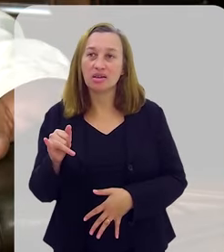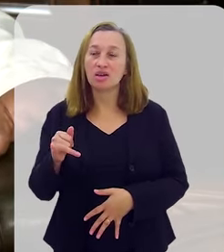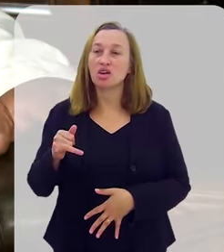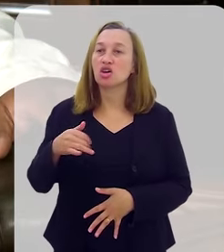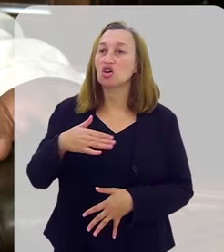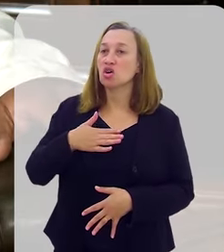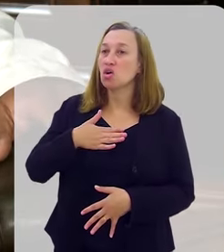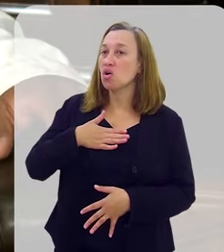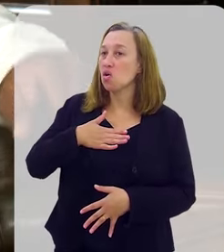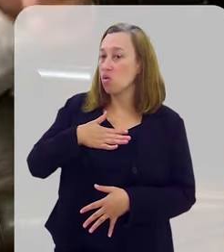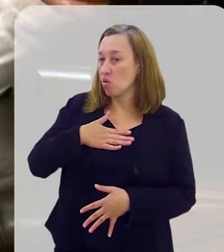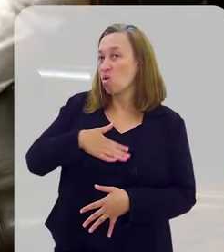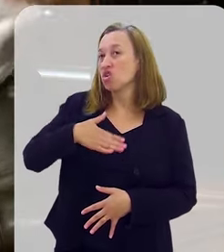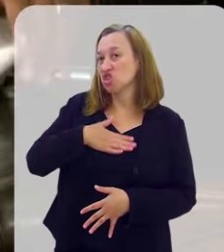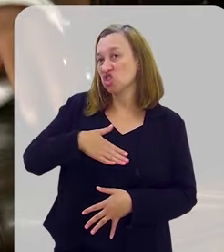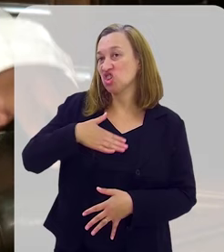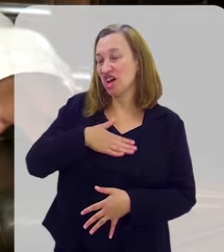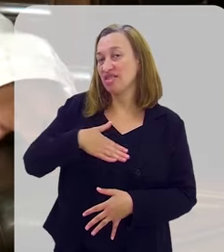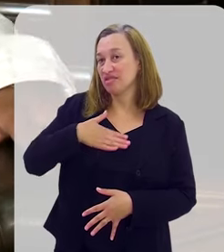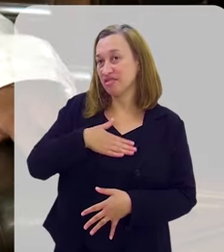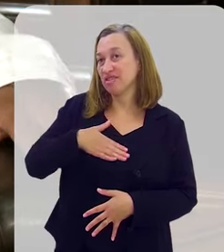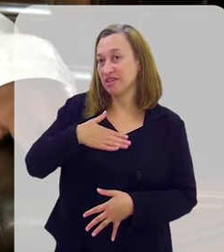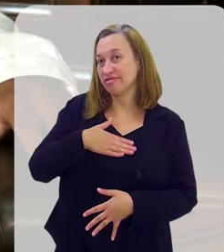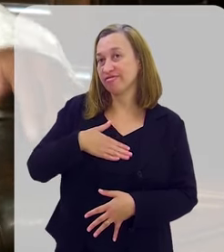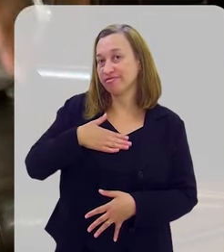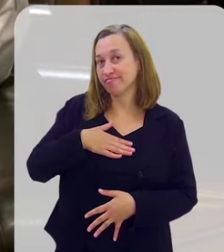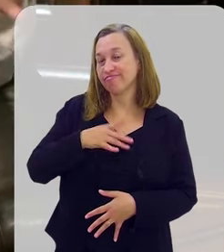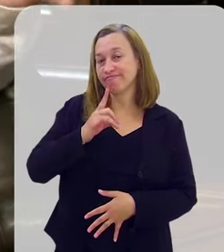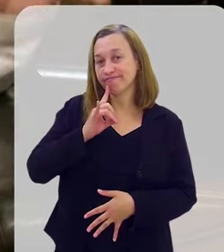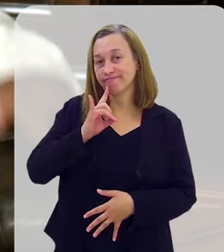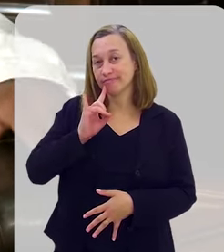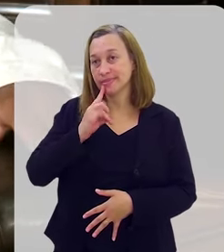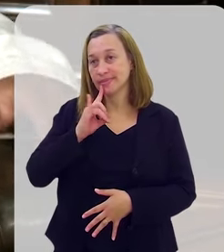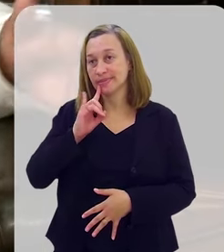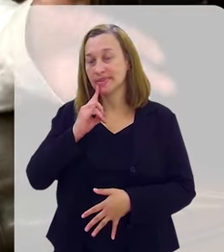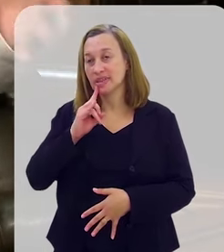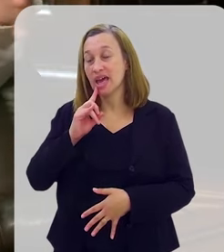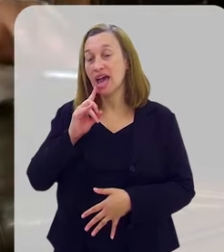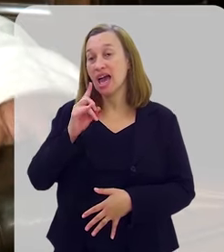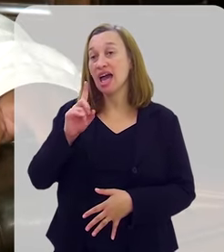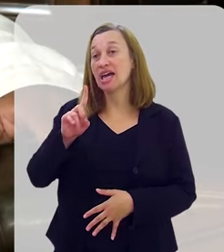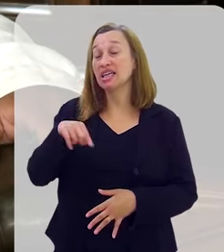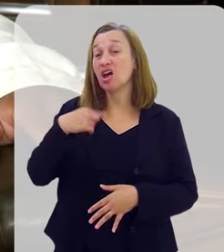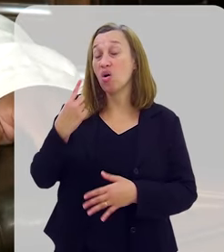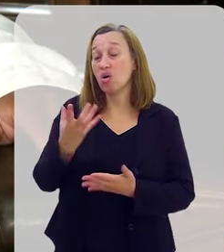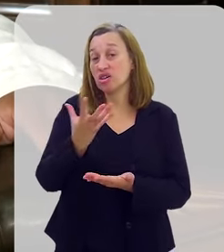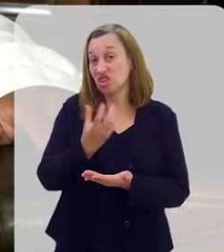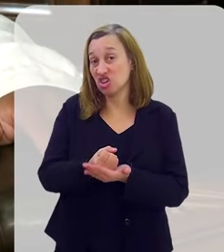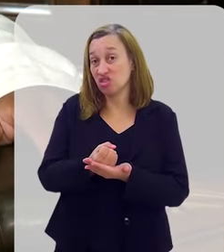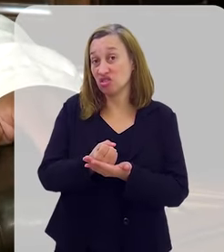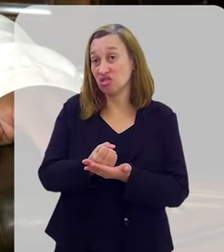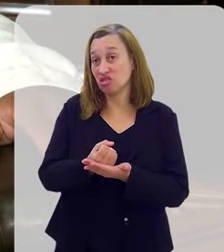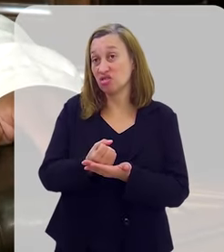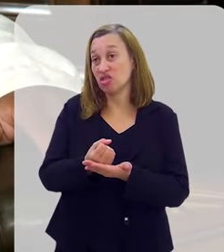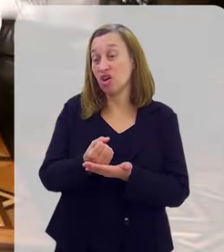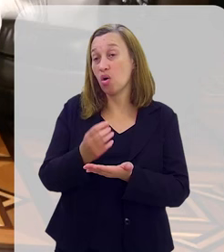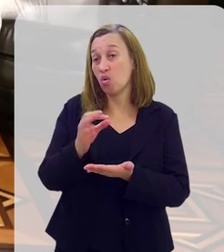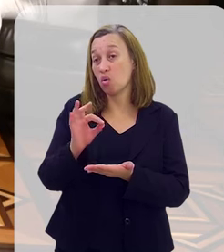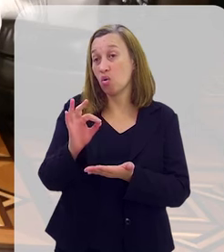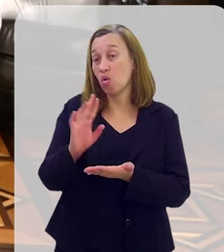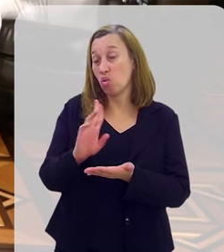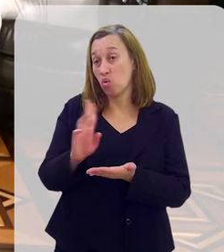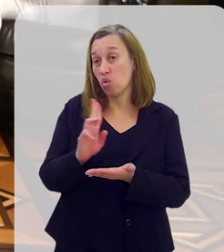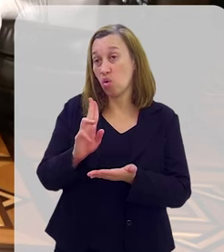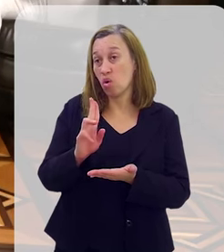era pura. Ah, é? O meu nome seria Cláudio. Cláudio? Mas na hora de registrar, ele inventou esse nome. Rapaz, foi no momento da água não